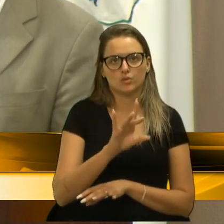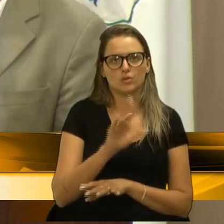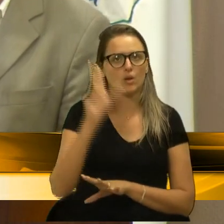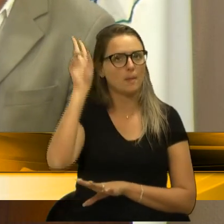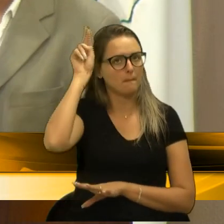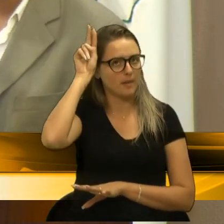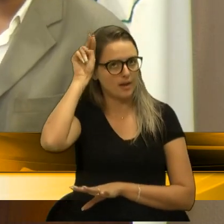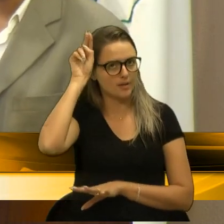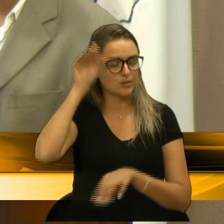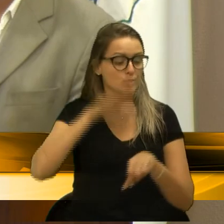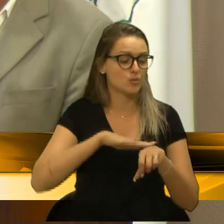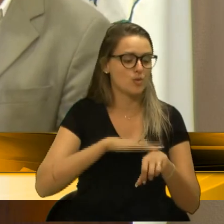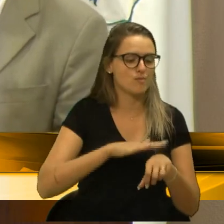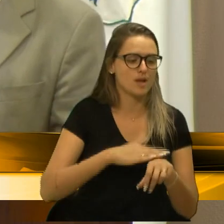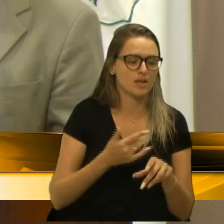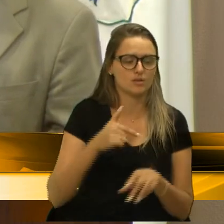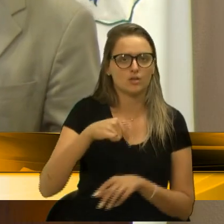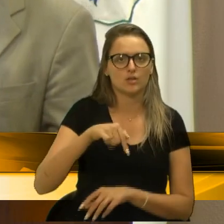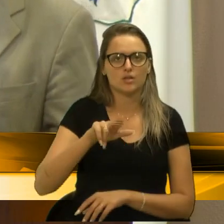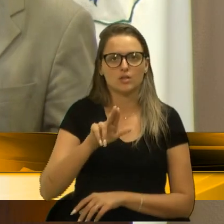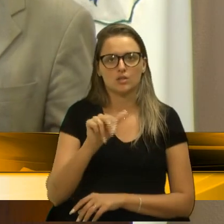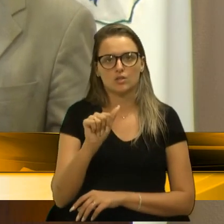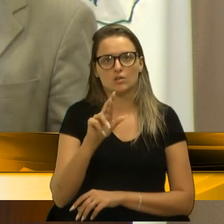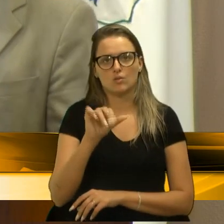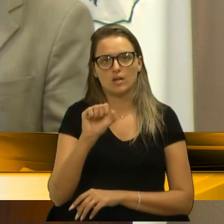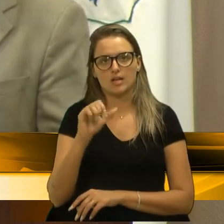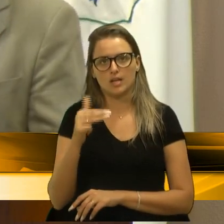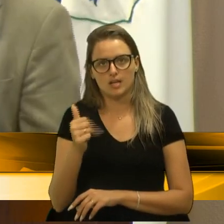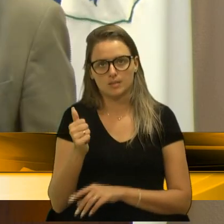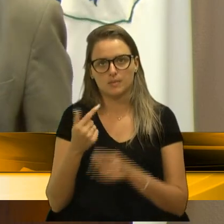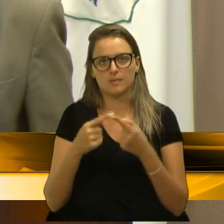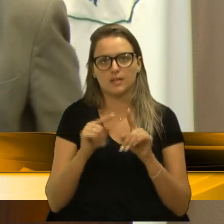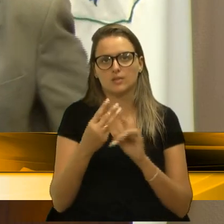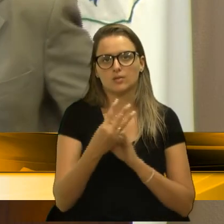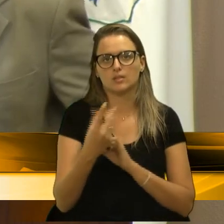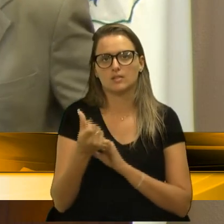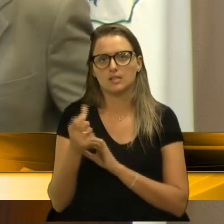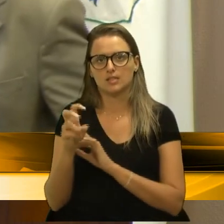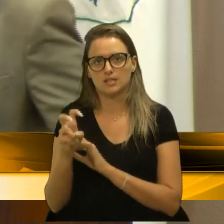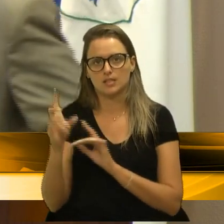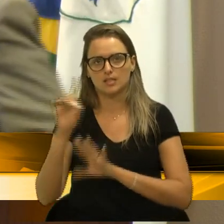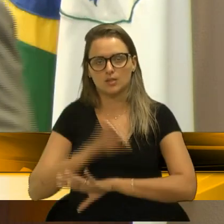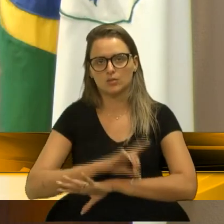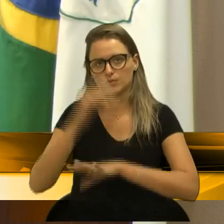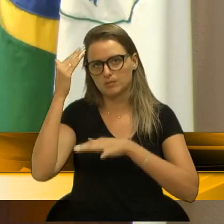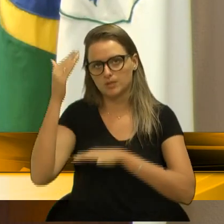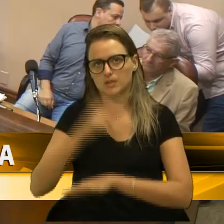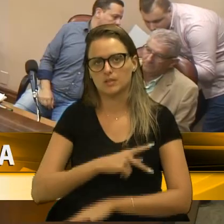quaresmal, mas todos os anos, né, nos 365 dias. Era isso. Obrigado, senhor presidente. Próximo inscrito.